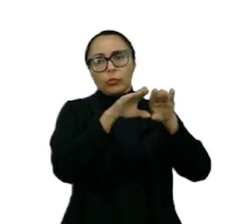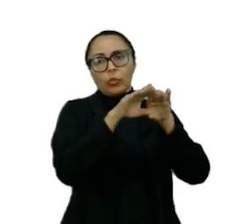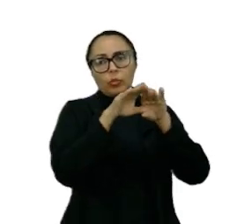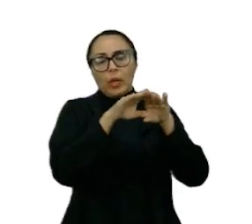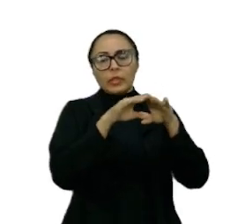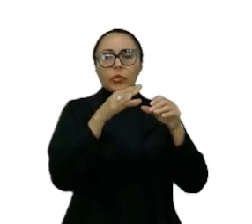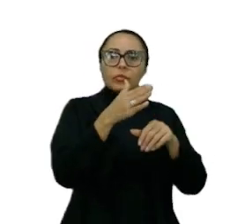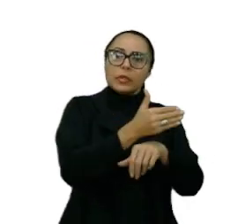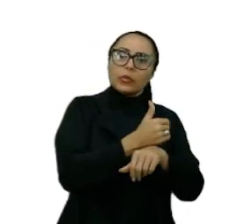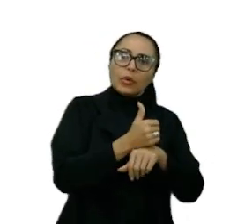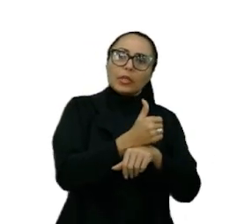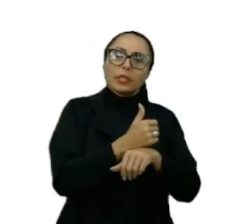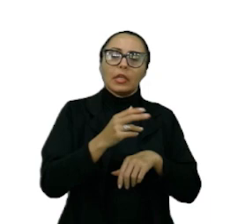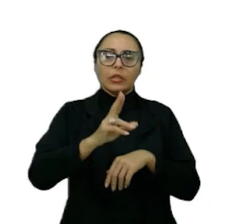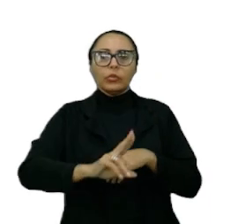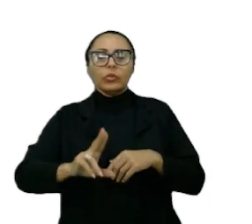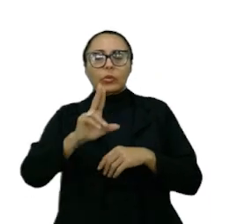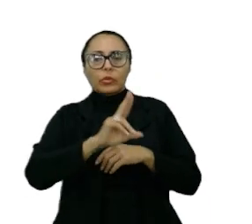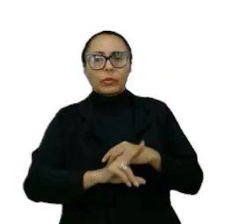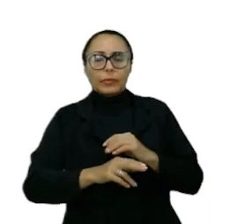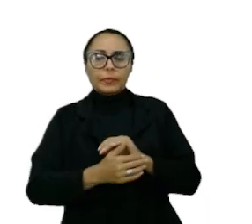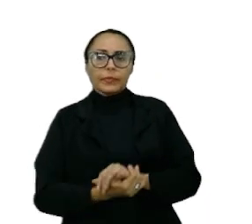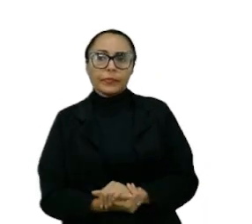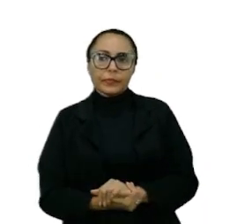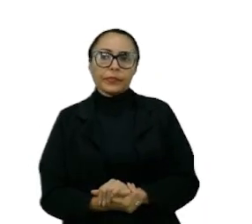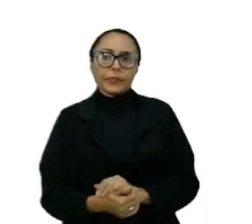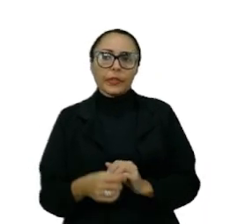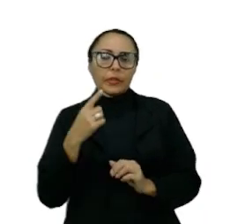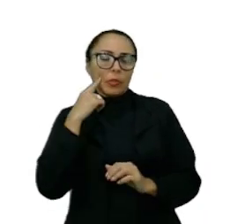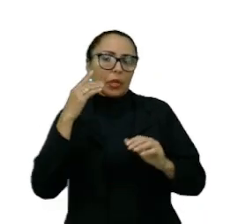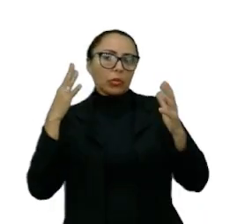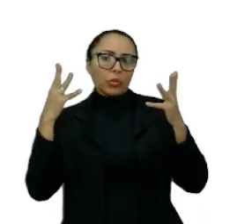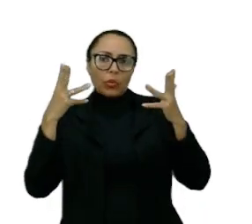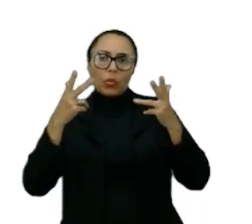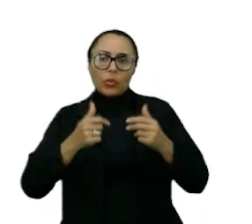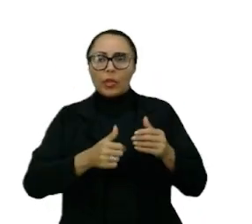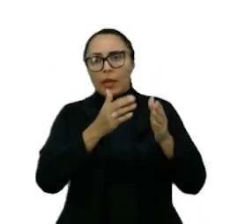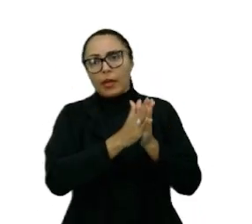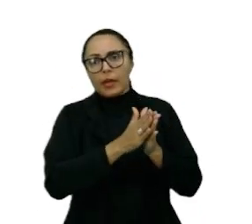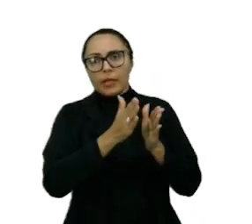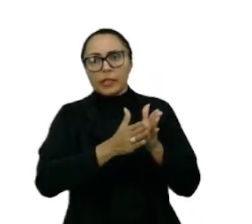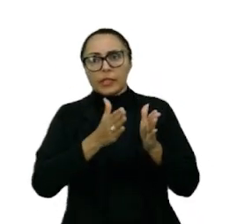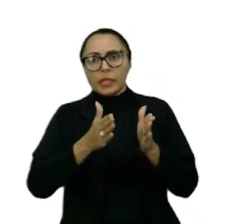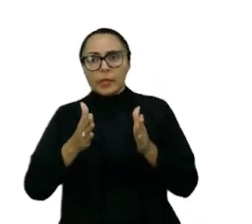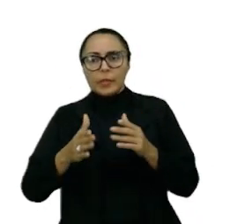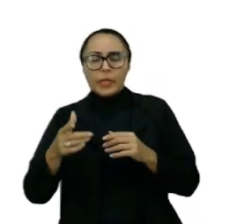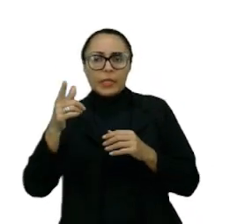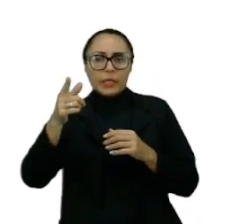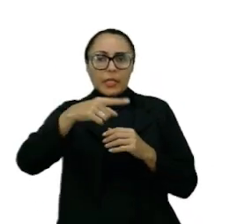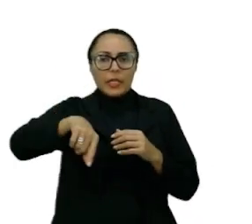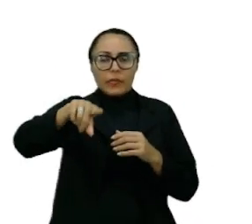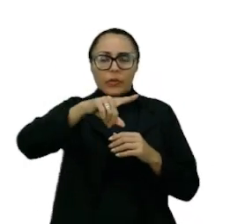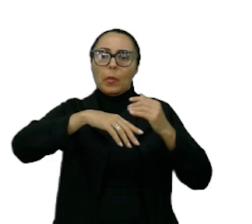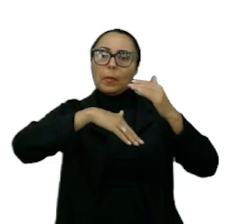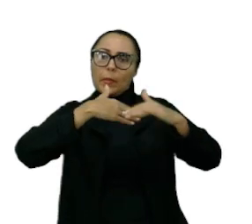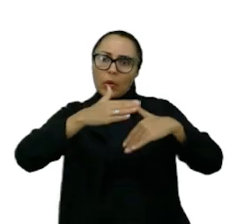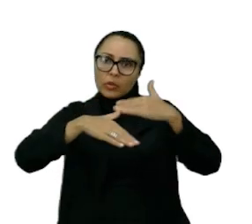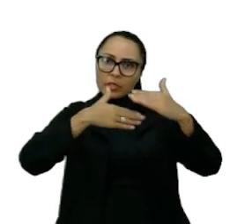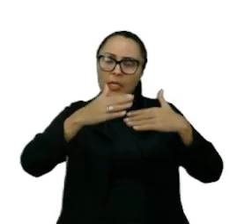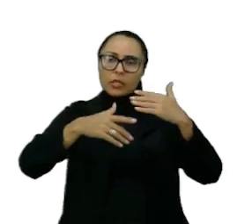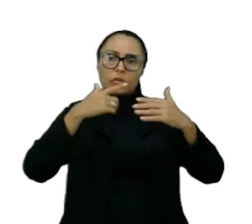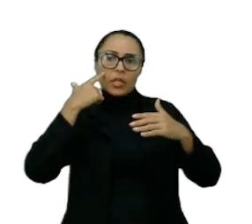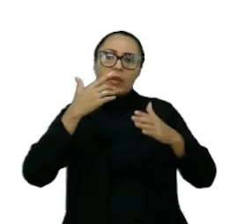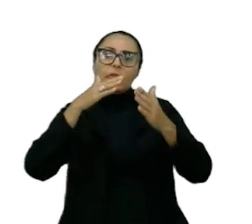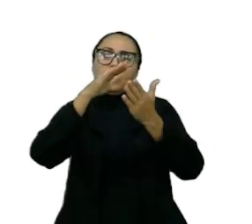uso automotivo. Então está todo comprometido, toda aquela etapa que você fez, desde o processo, desde o armazenamento,